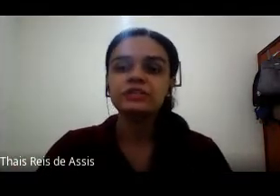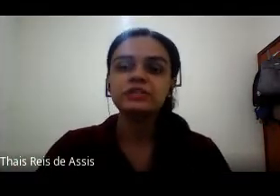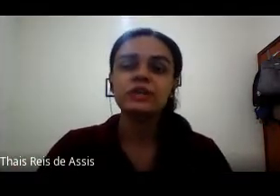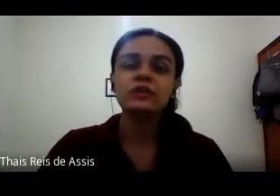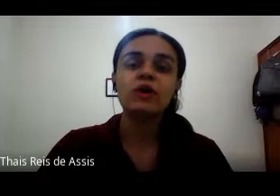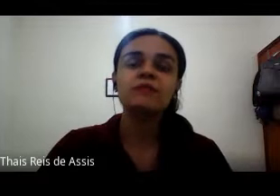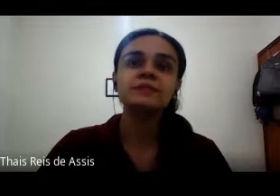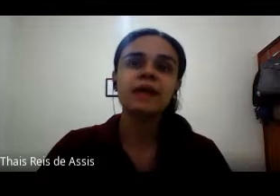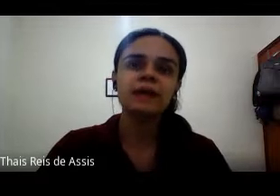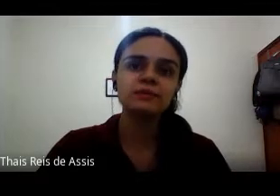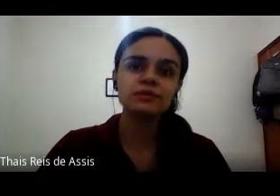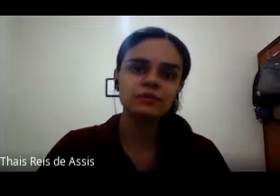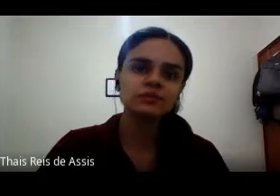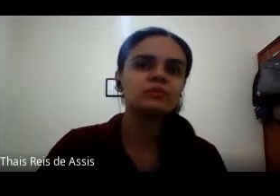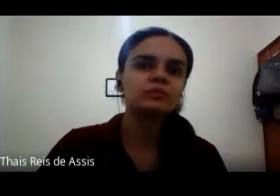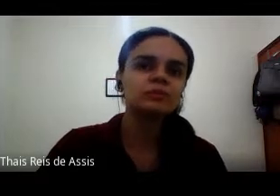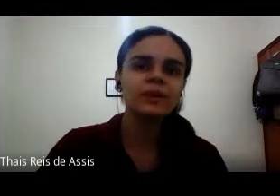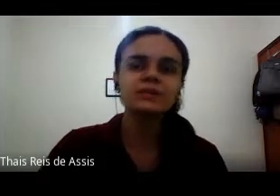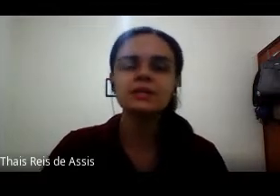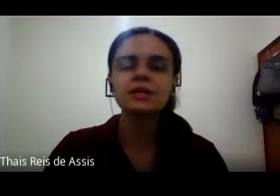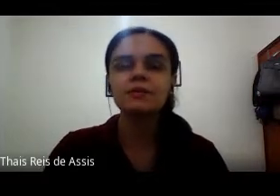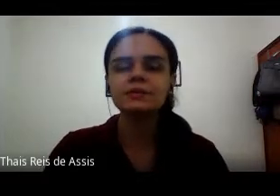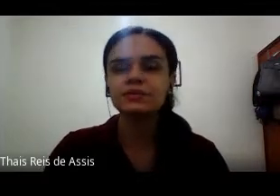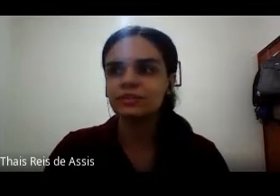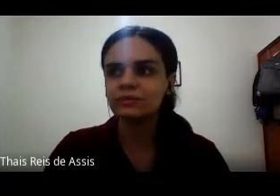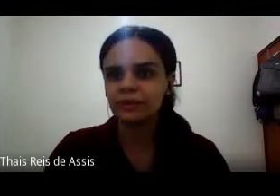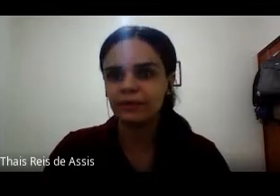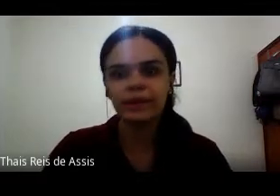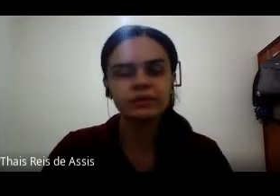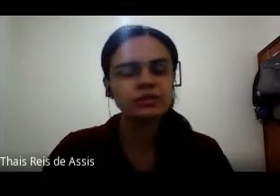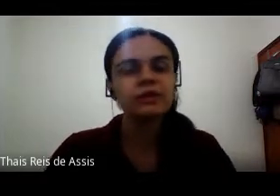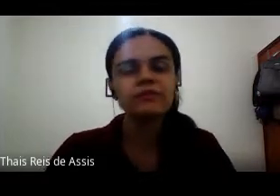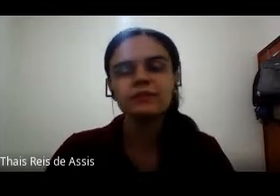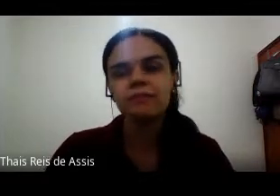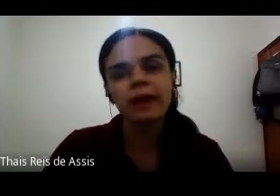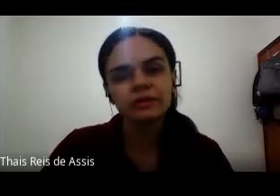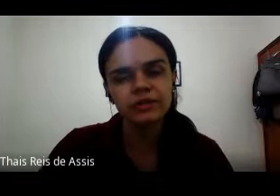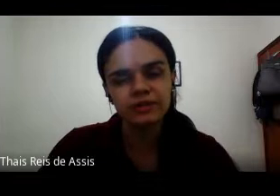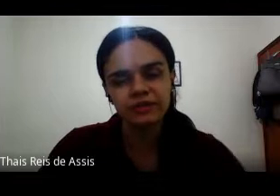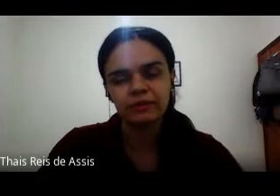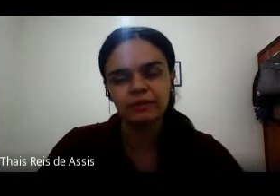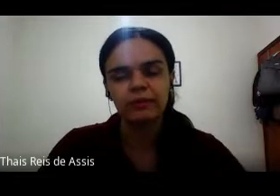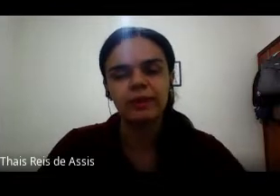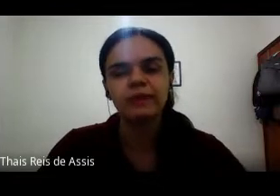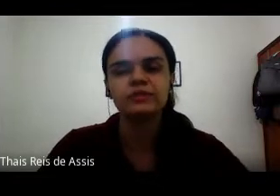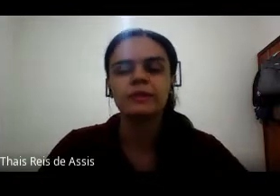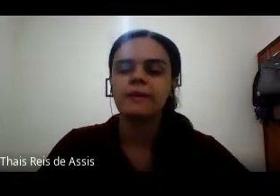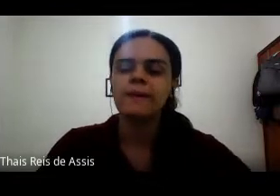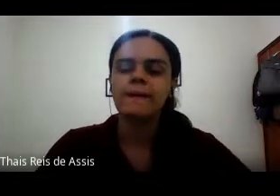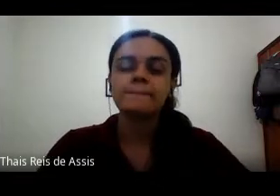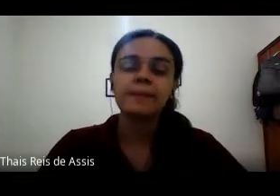a gente tem novos hábitos de consumo, coisas que não existiam anteriormente, que não faziam parte da nossa vida